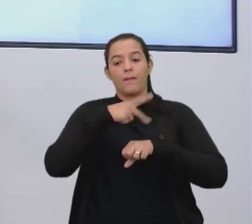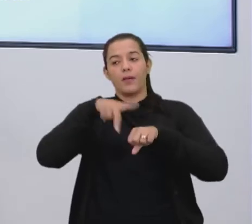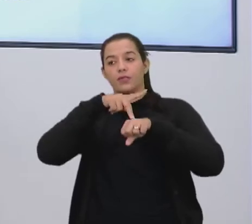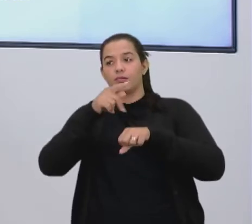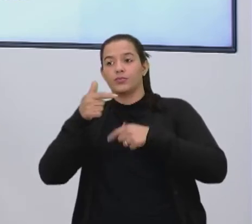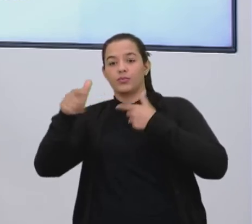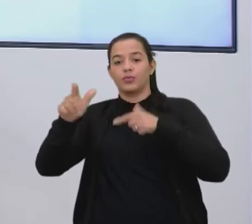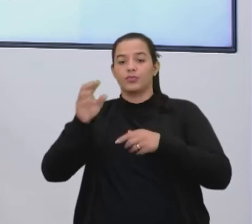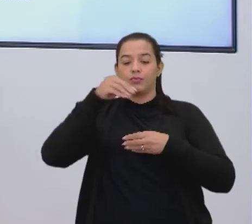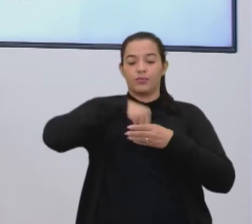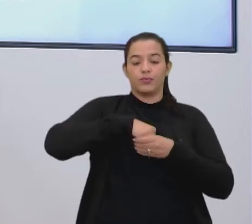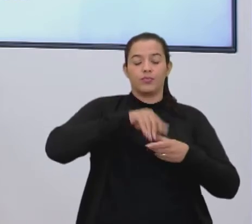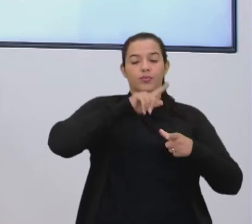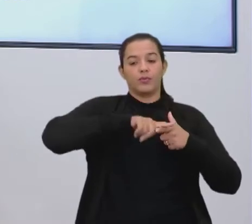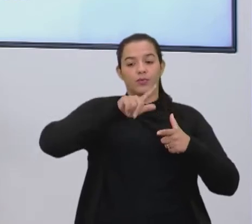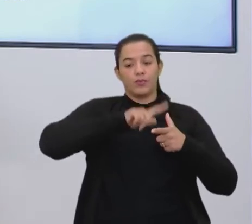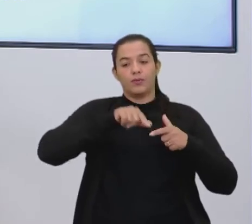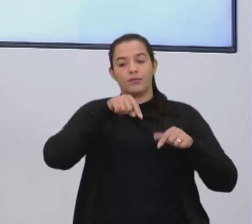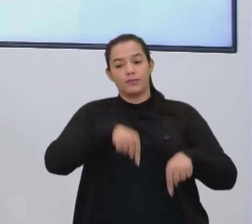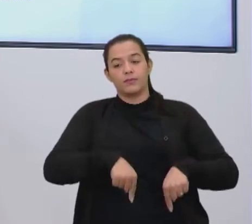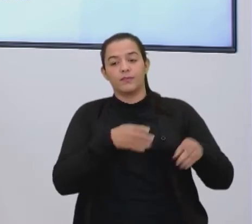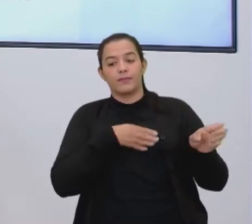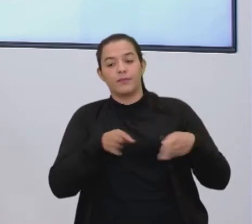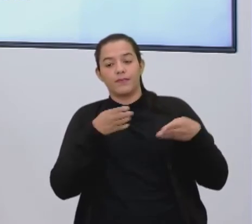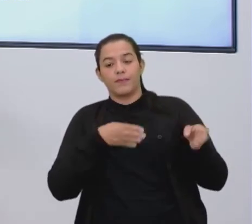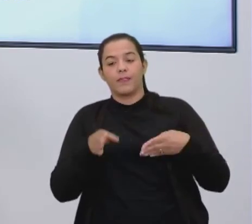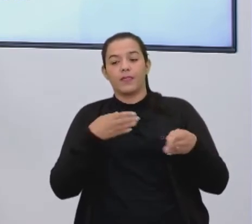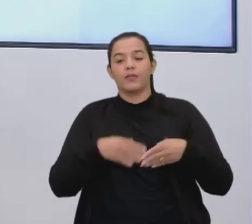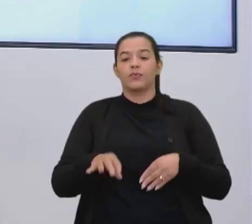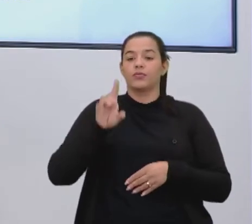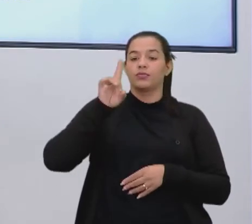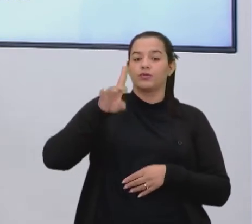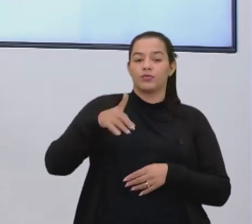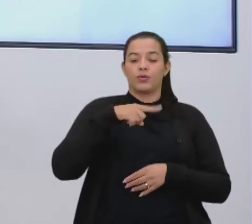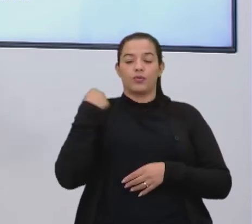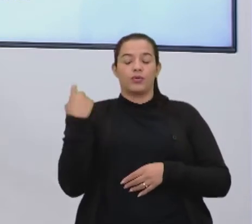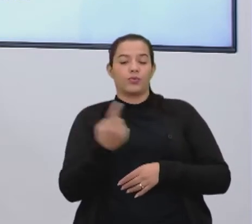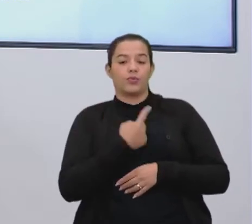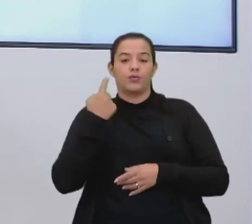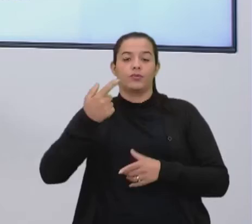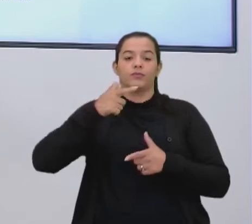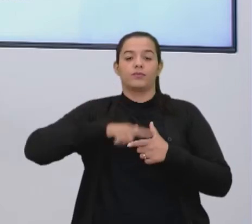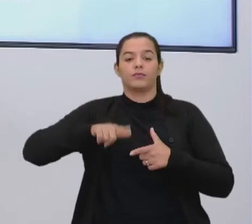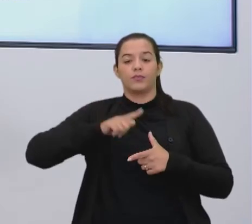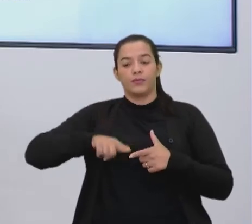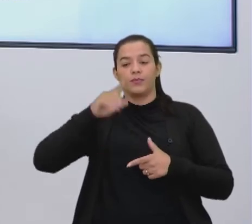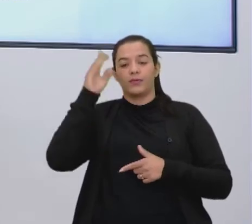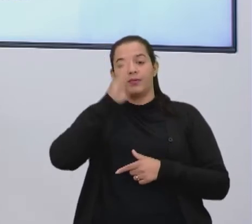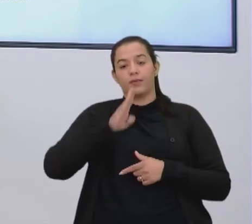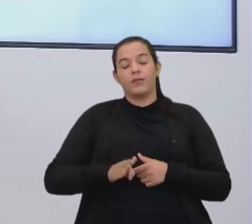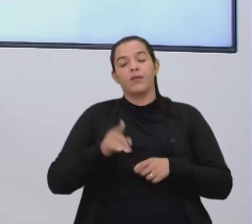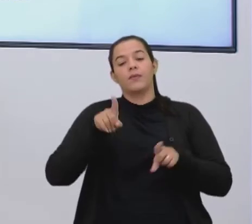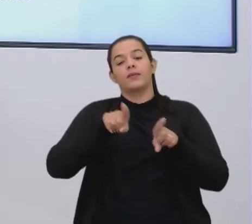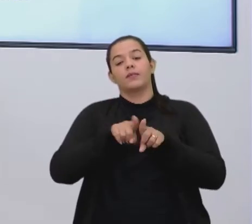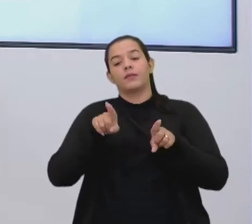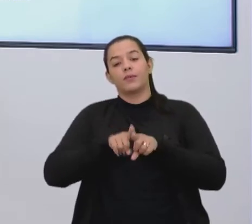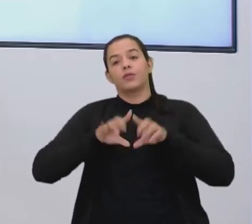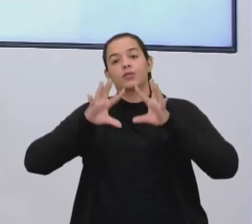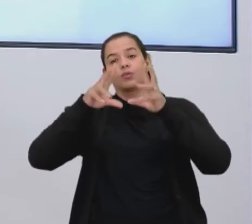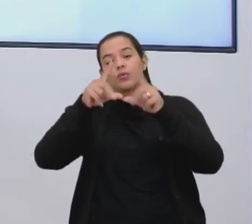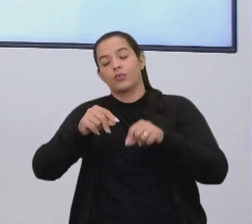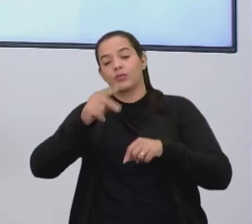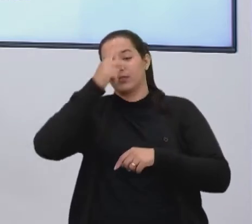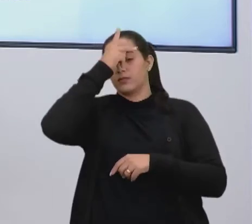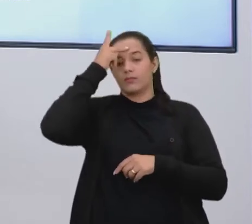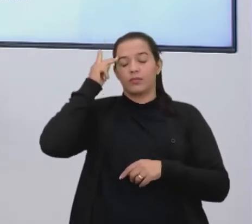problema interno de produção, a gente não vai estar só afetando nós enquanto brasileiros, mas a gente vai afetar todas as